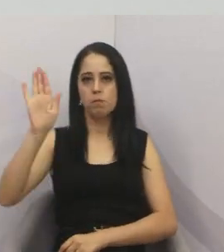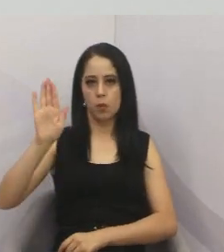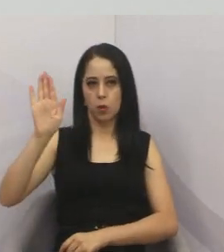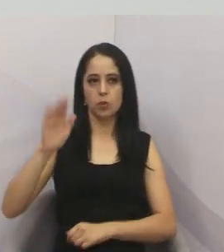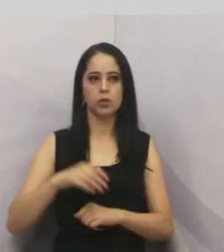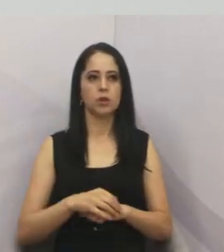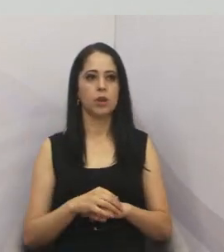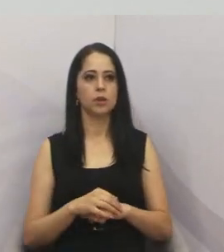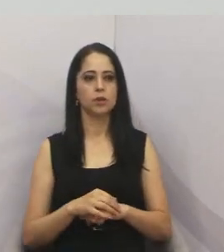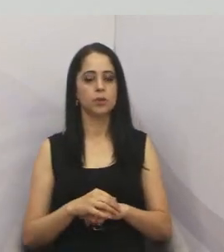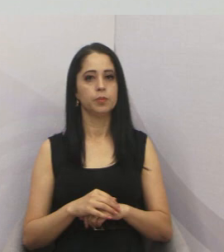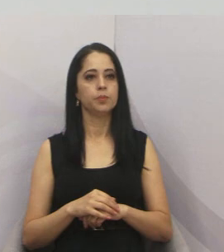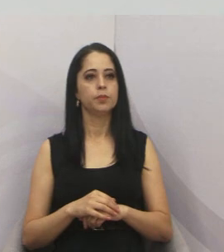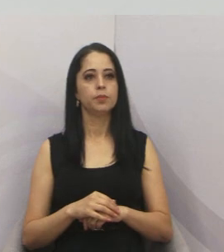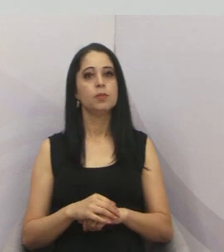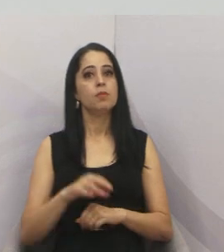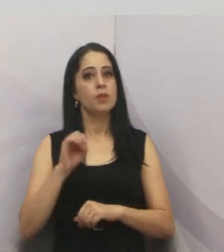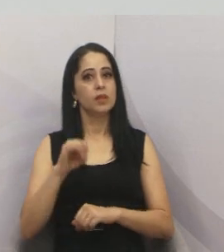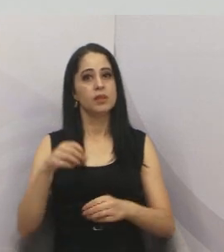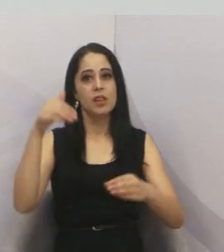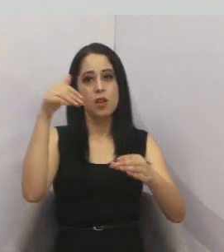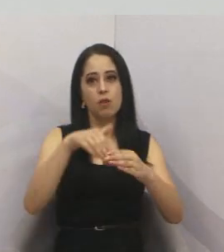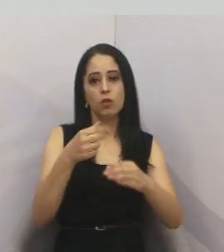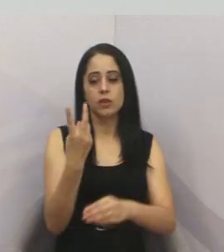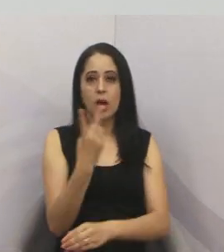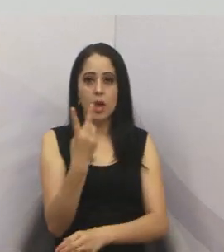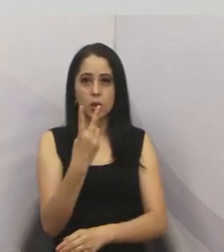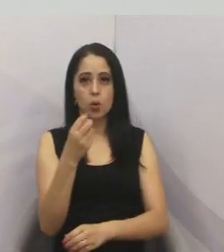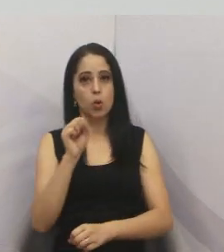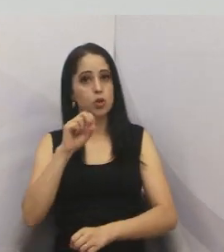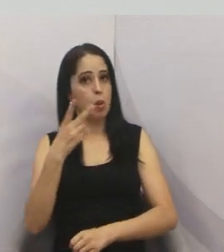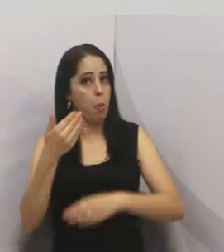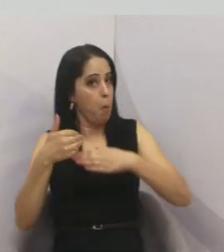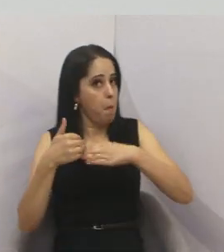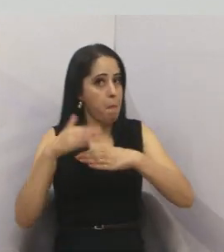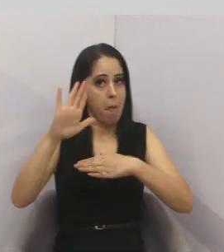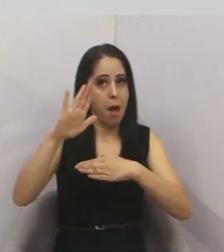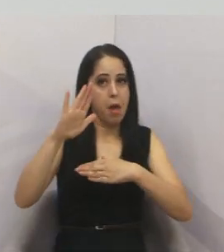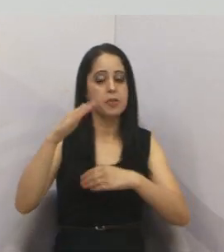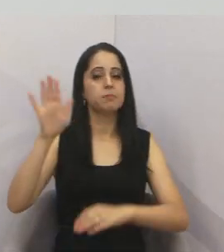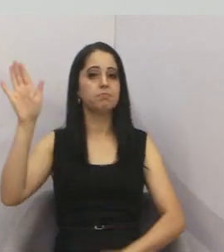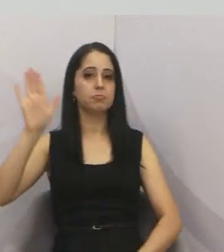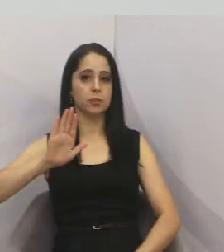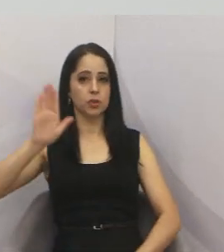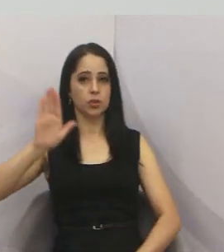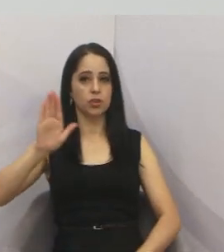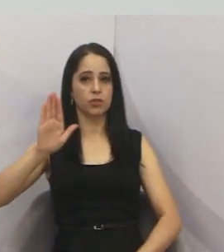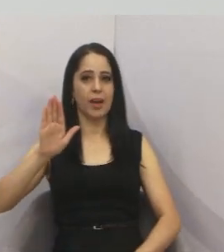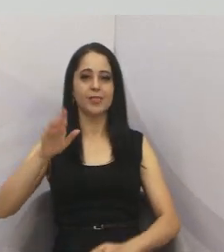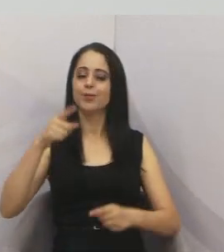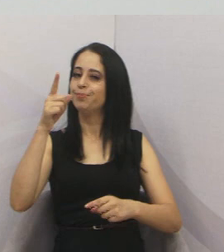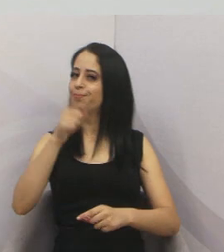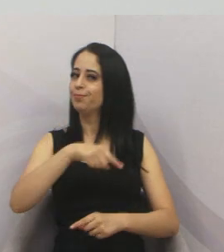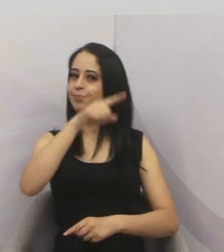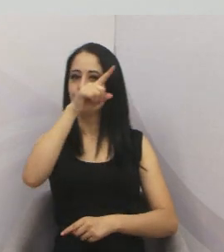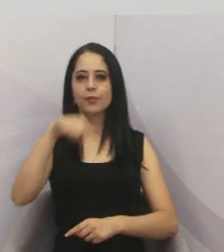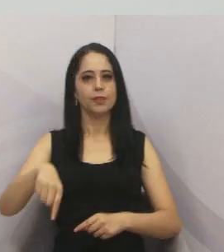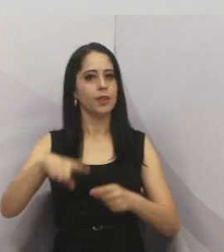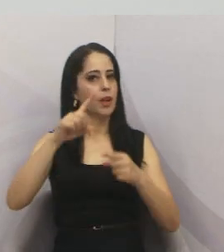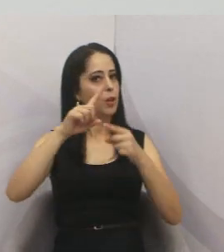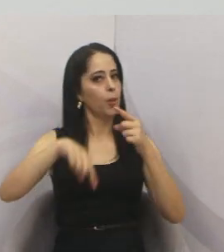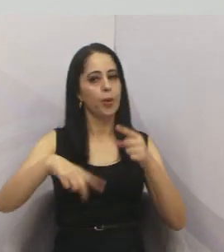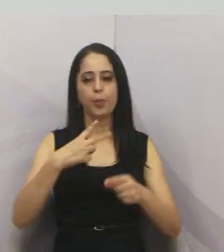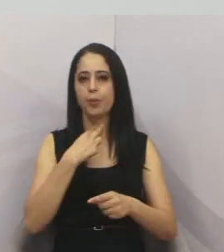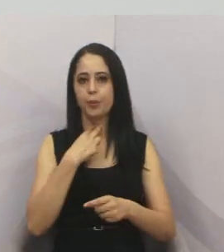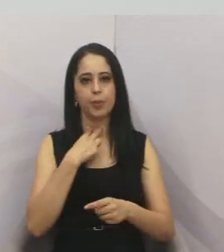Os votos em 2 ou mais candidatos de 1 mesmo segmento social anula o voto daquele